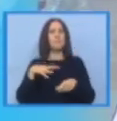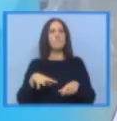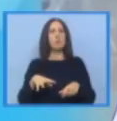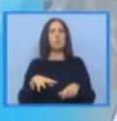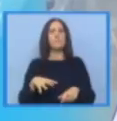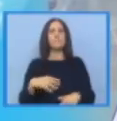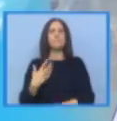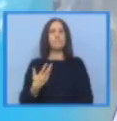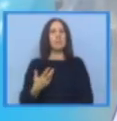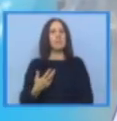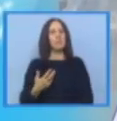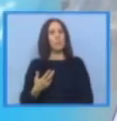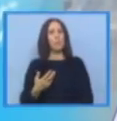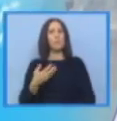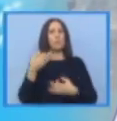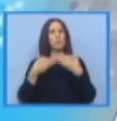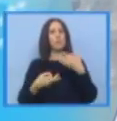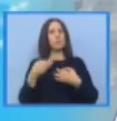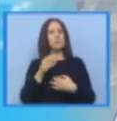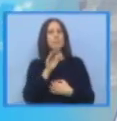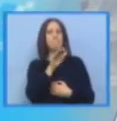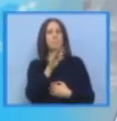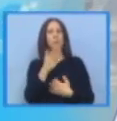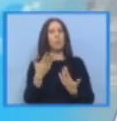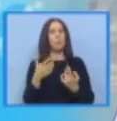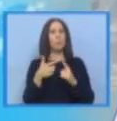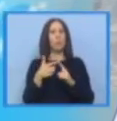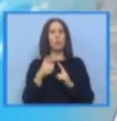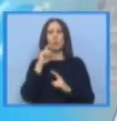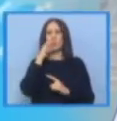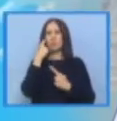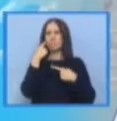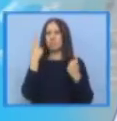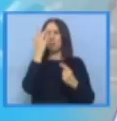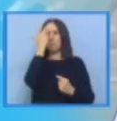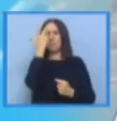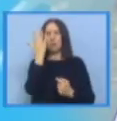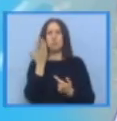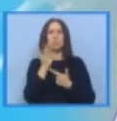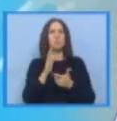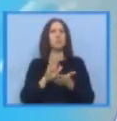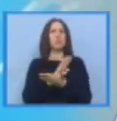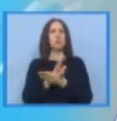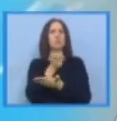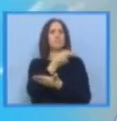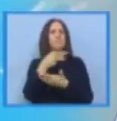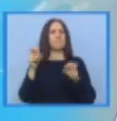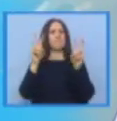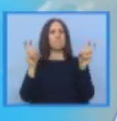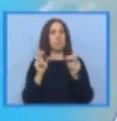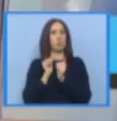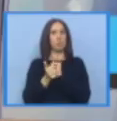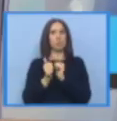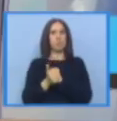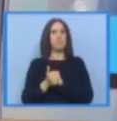ou dirigir-se à justiça ou muito facilmente levantarem suspeitas, e estou-me a referir a títulos de jornais, até os